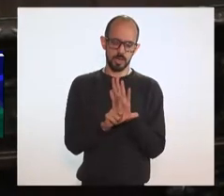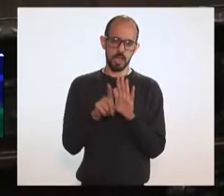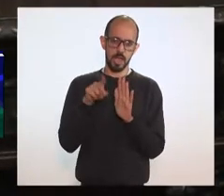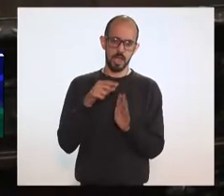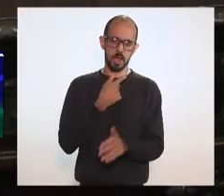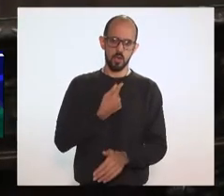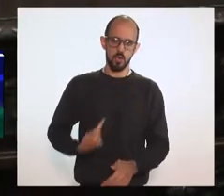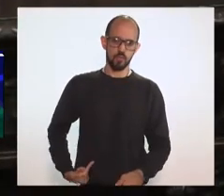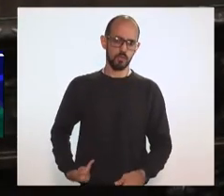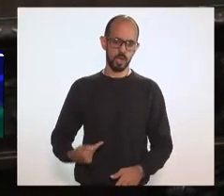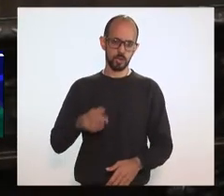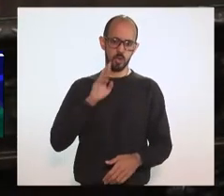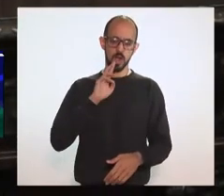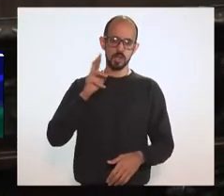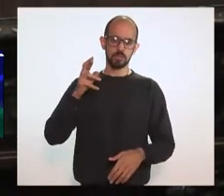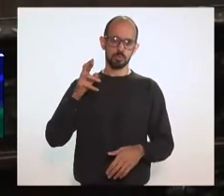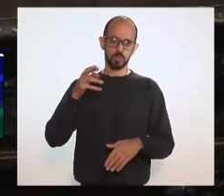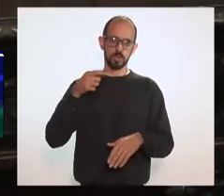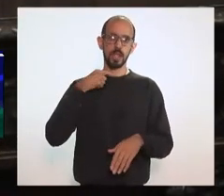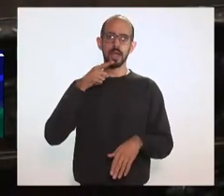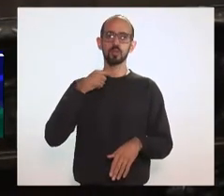Castro, responder a essa pergunta.